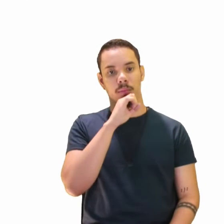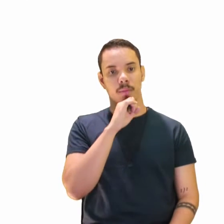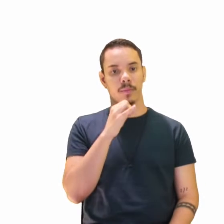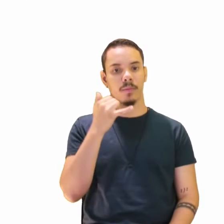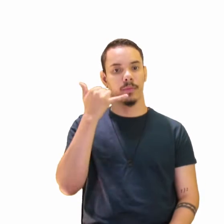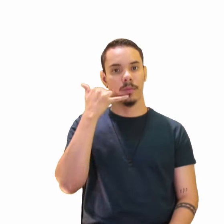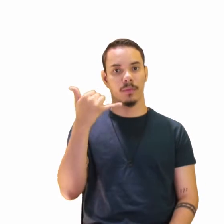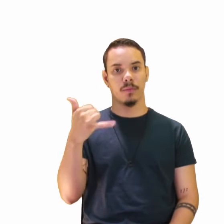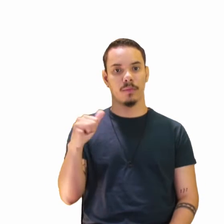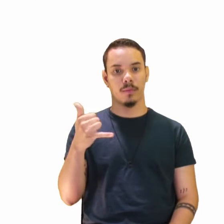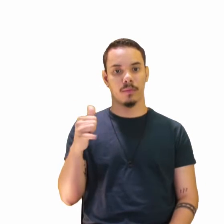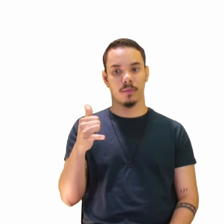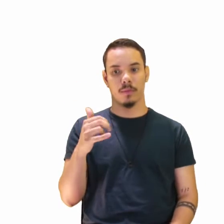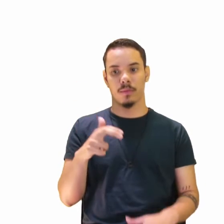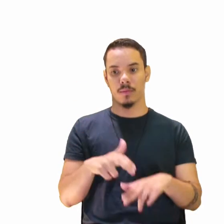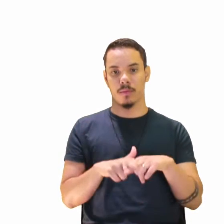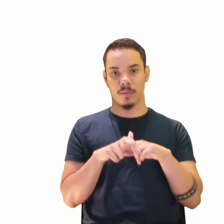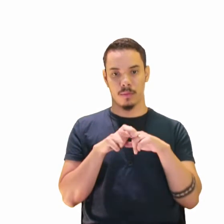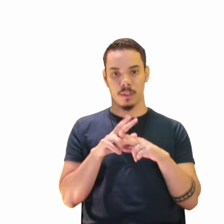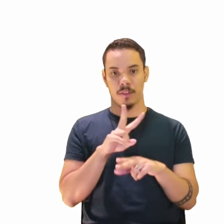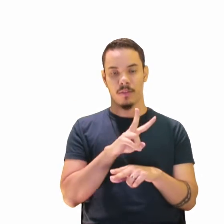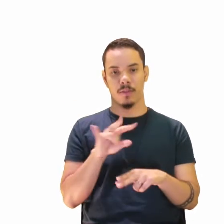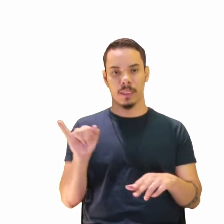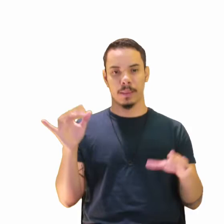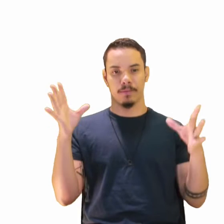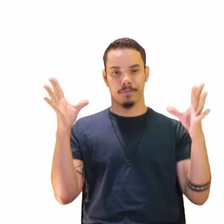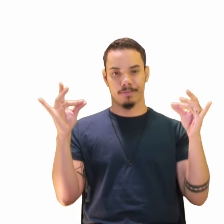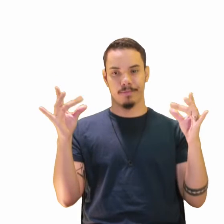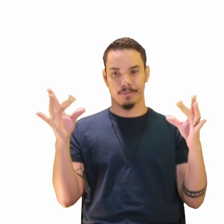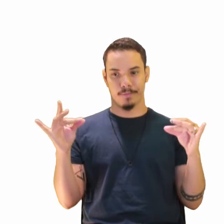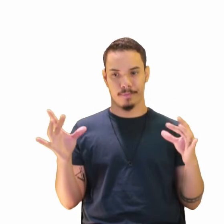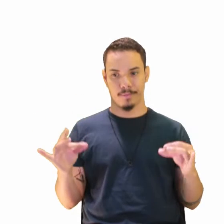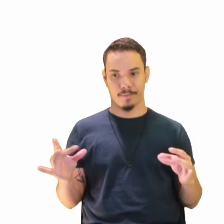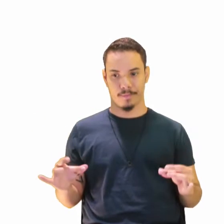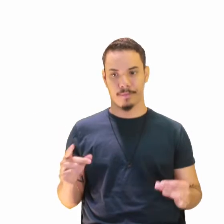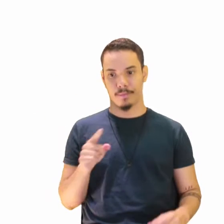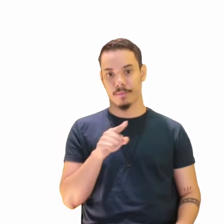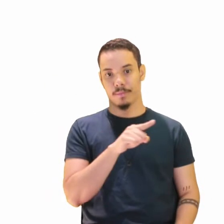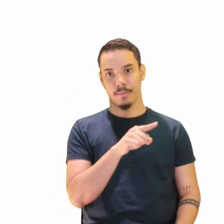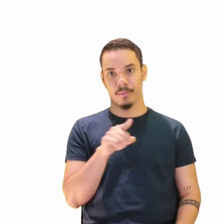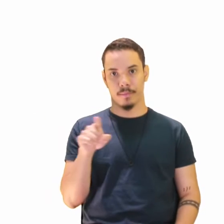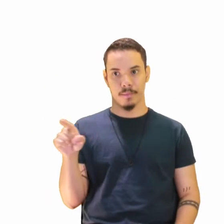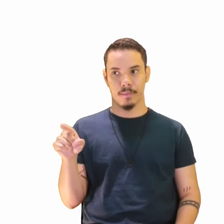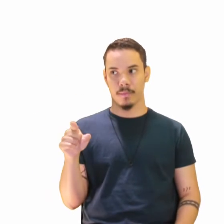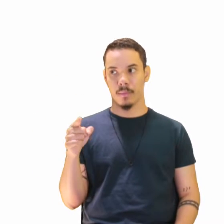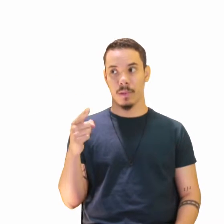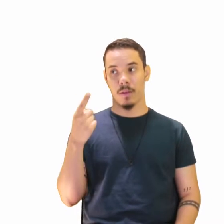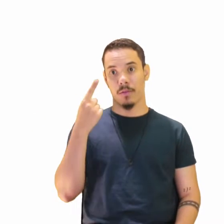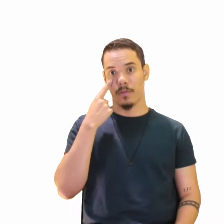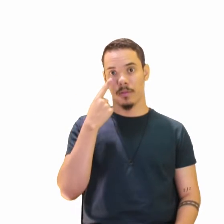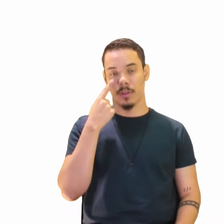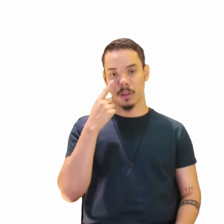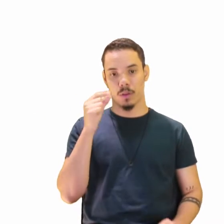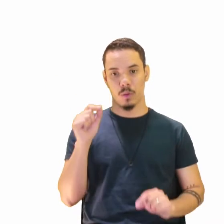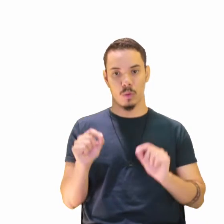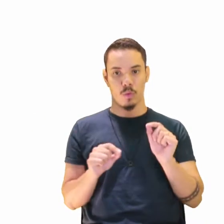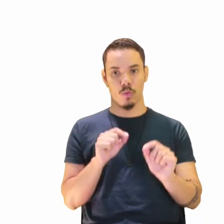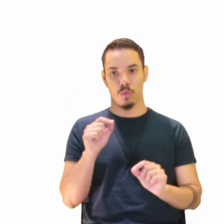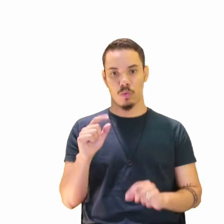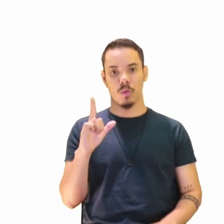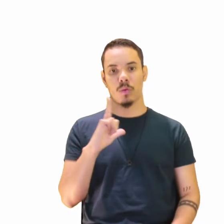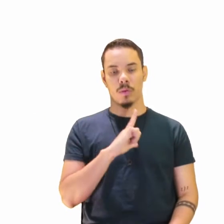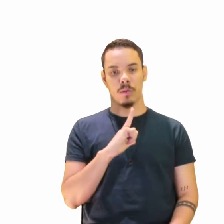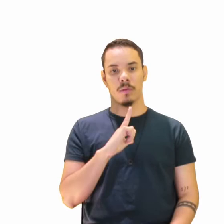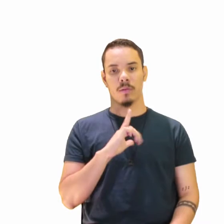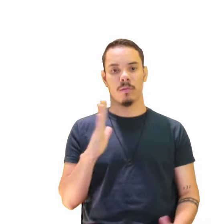telefone. Então, aqui vai descrevendo e você percebe que há uma omissão de quê? De